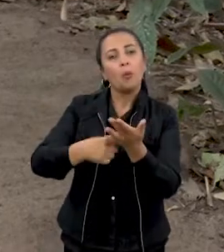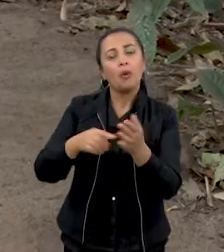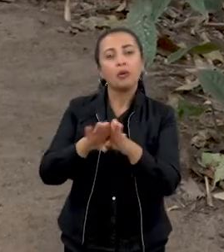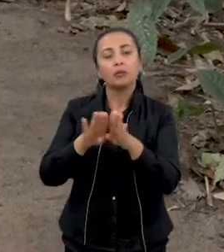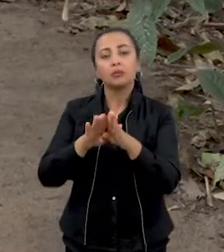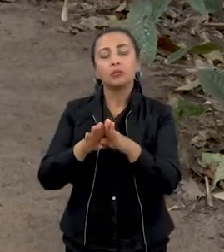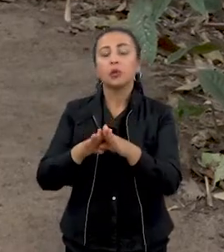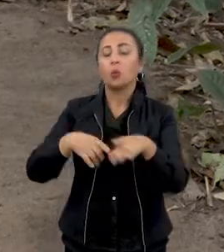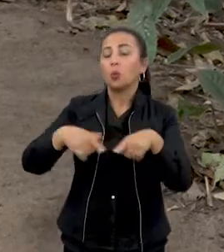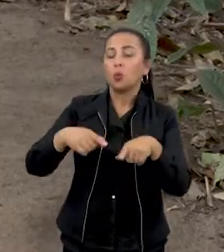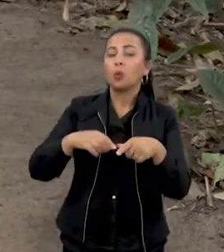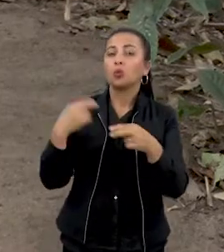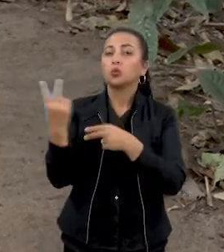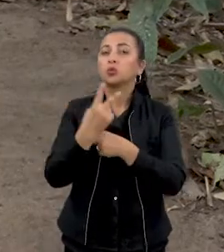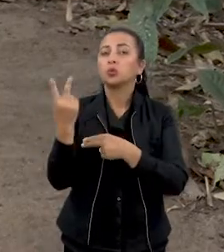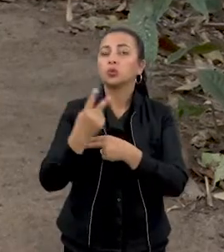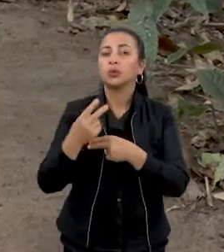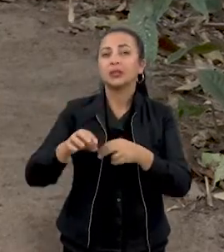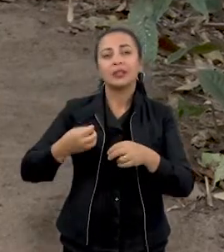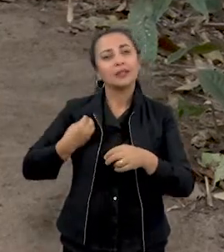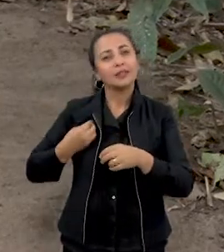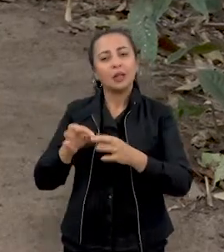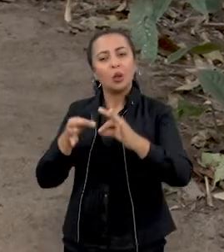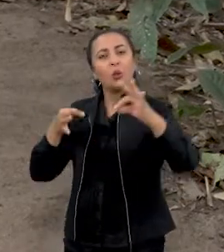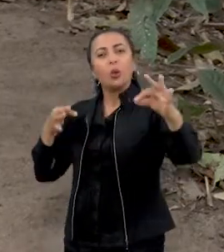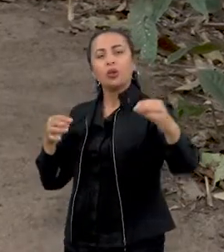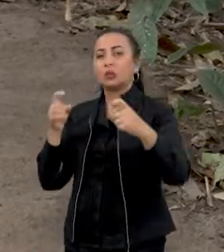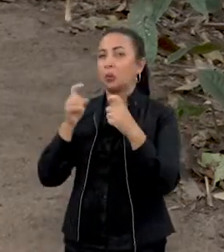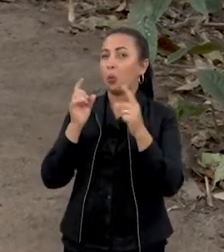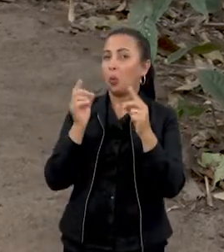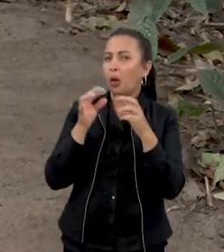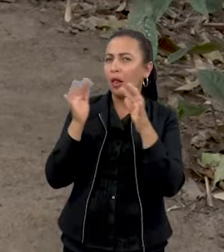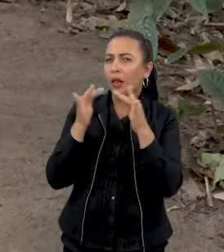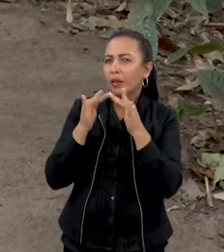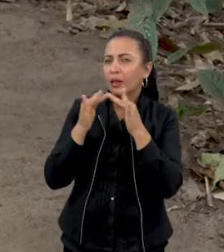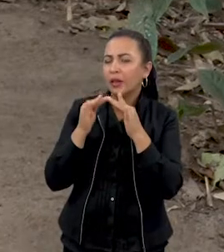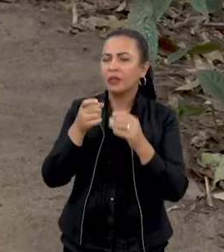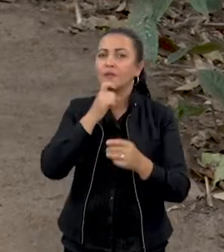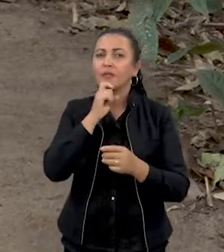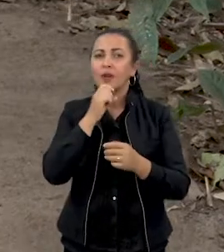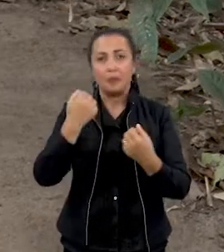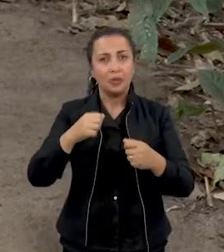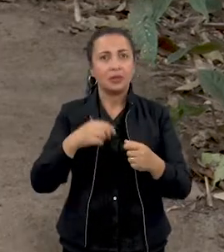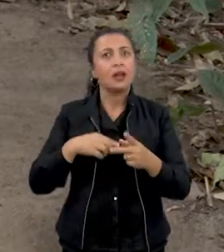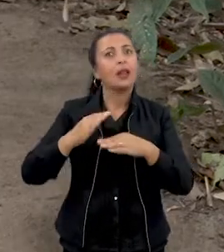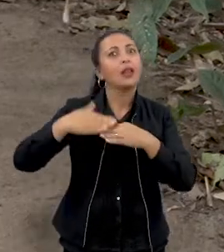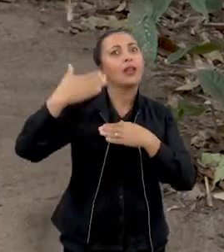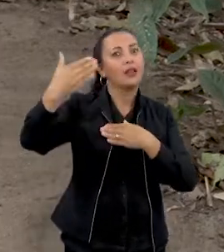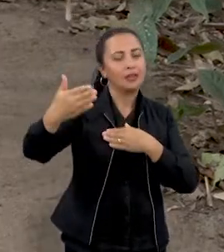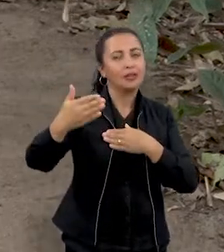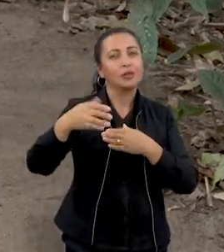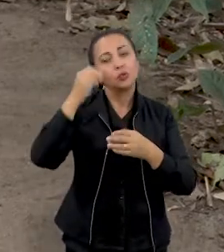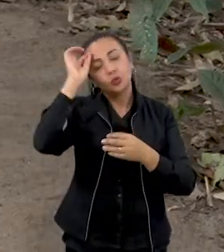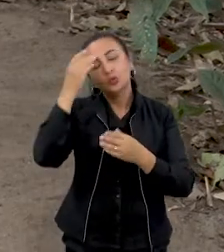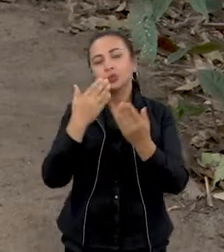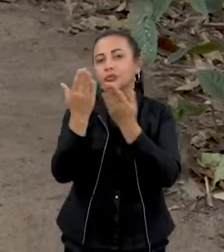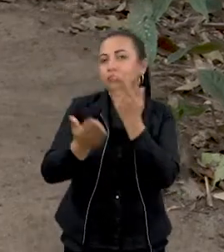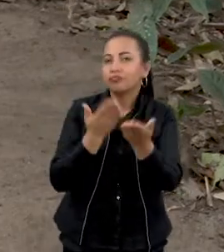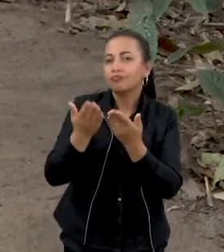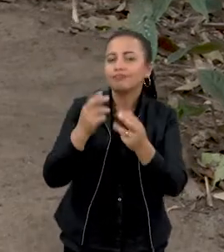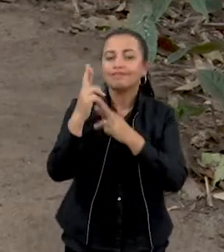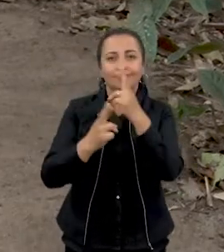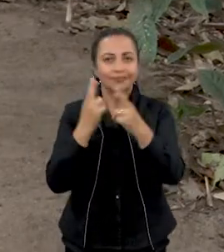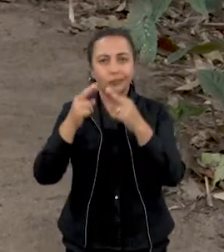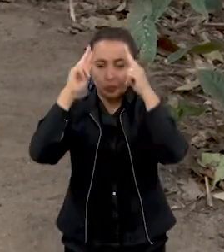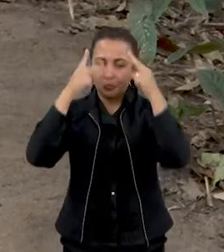Ela é marcada pelos compromissos e deveres de ambos e está longe de ser um contato frio. ou seja, deve ir além de uma simples consulta.